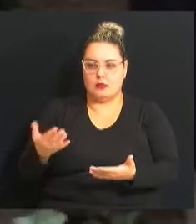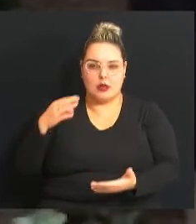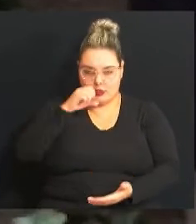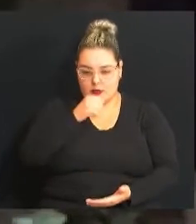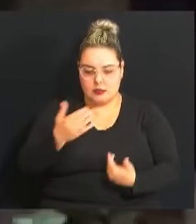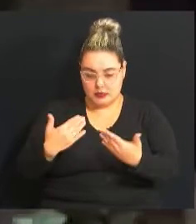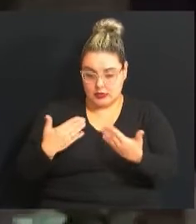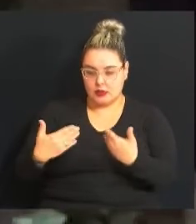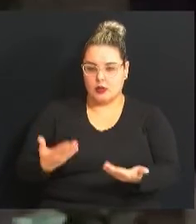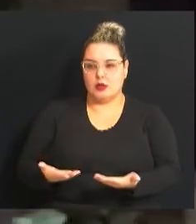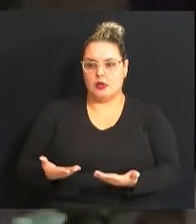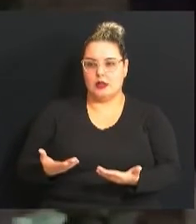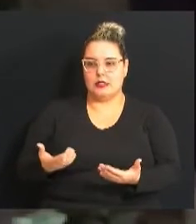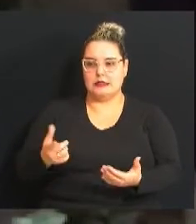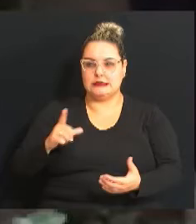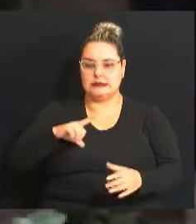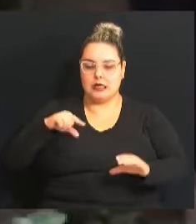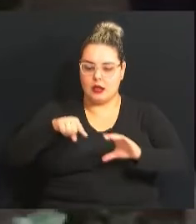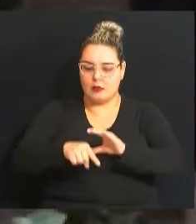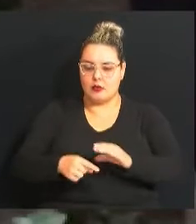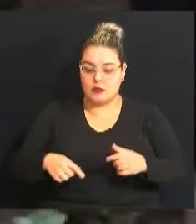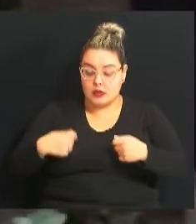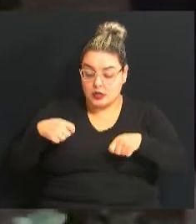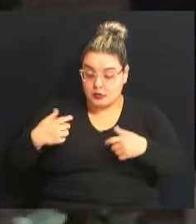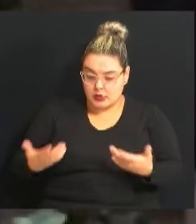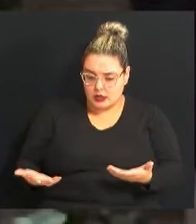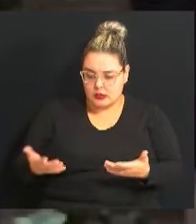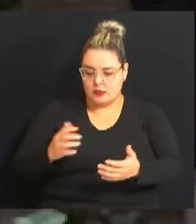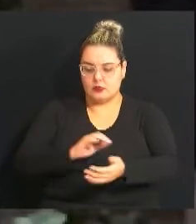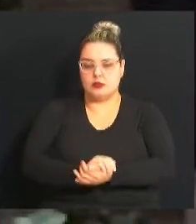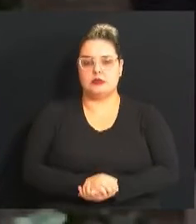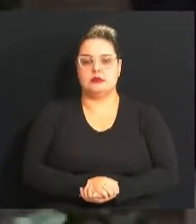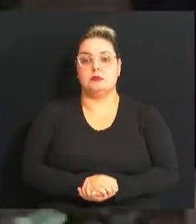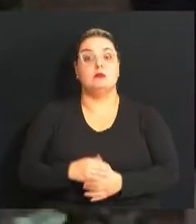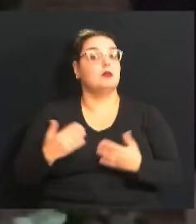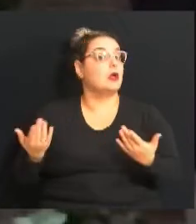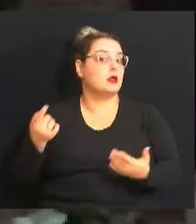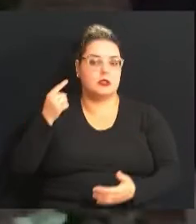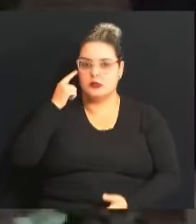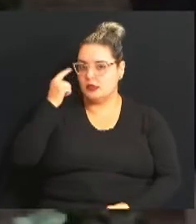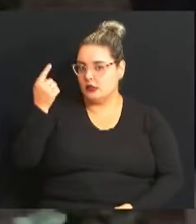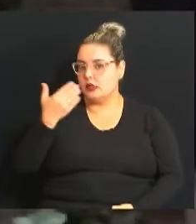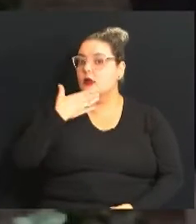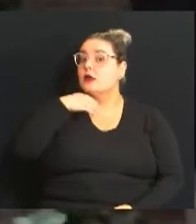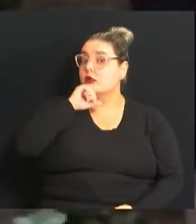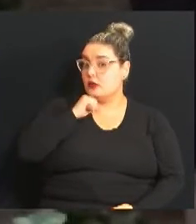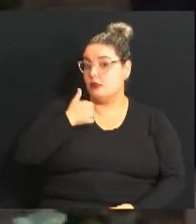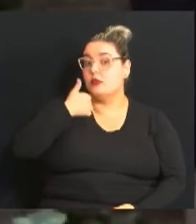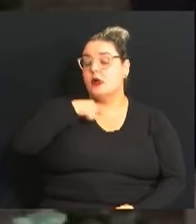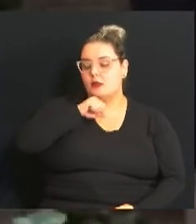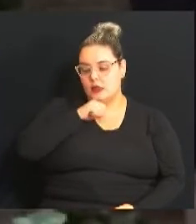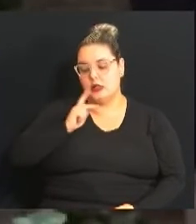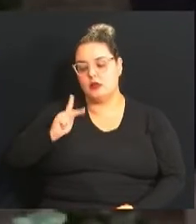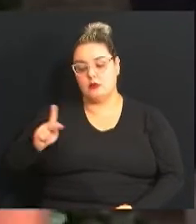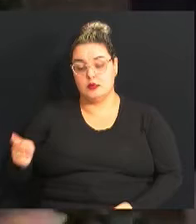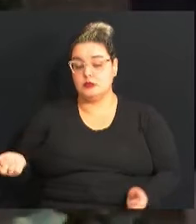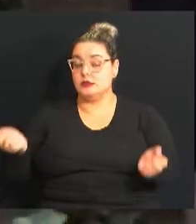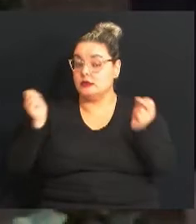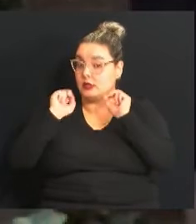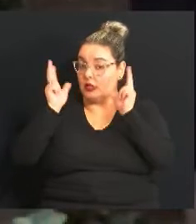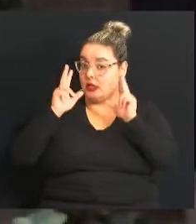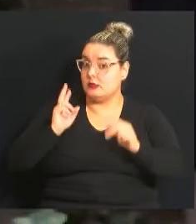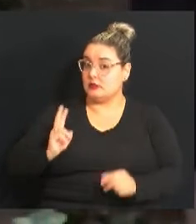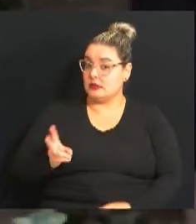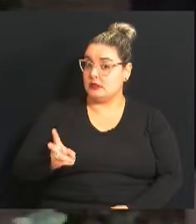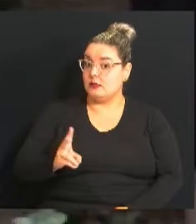termos a profundidade necessária. Mas a ideia é que os pais e os educadores estejam atentos para